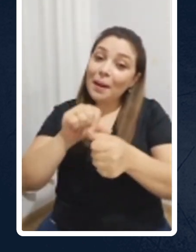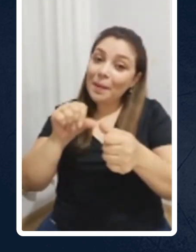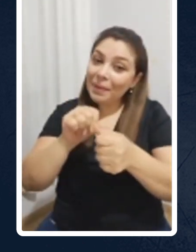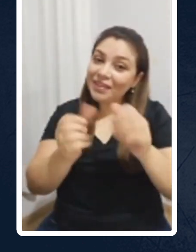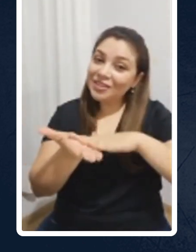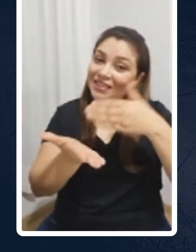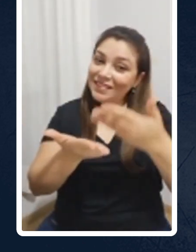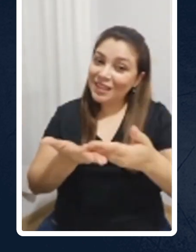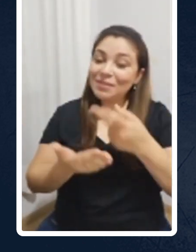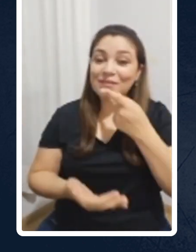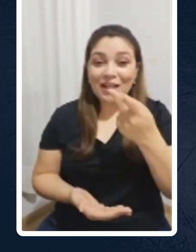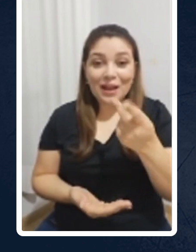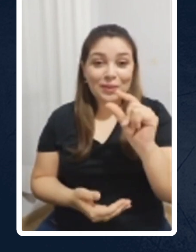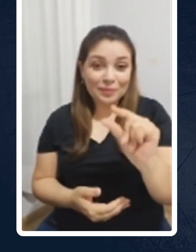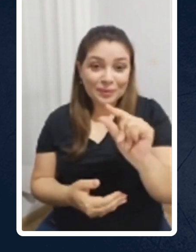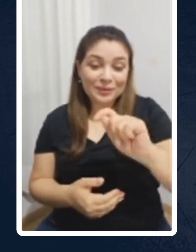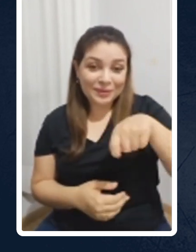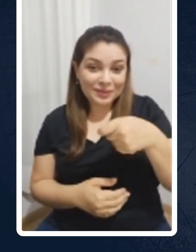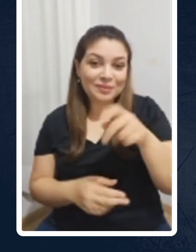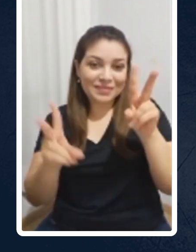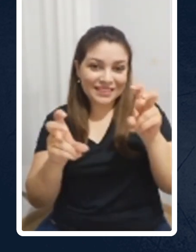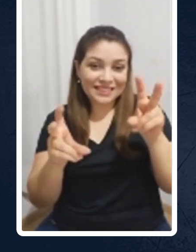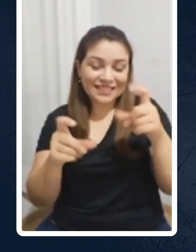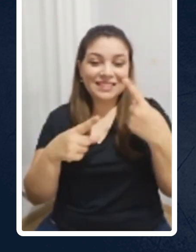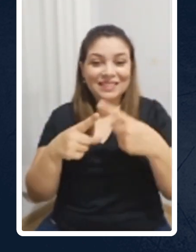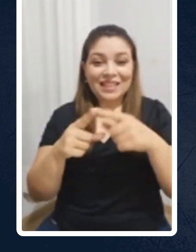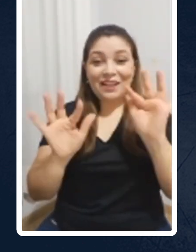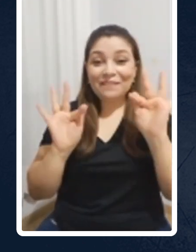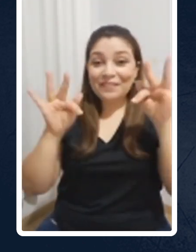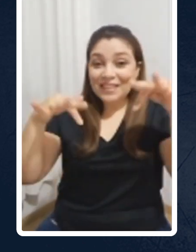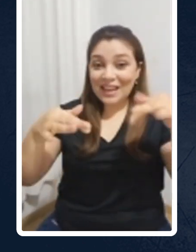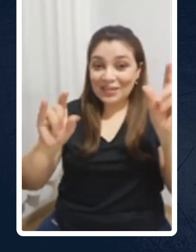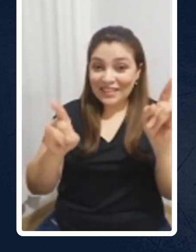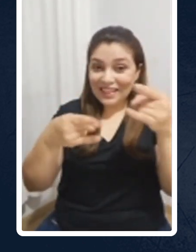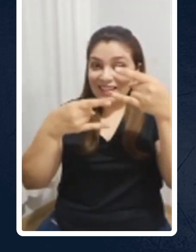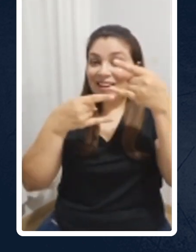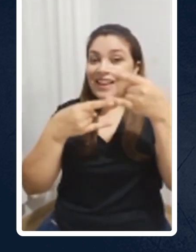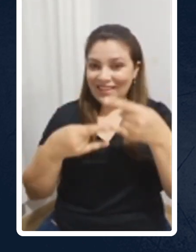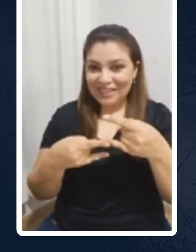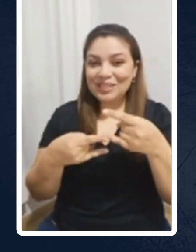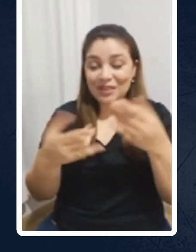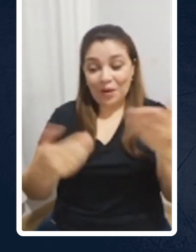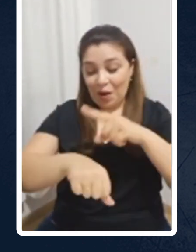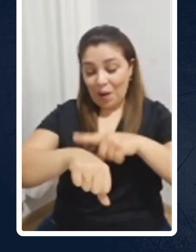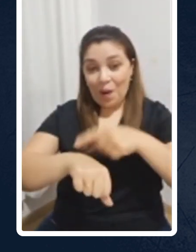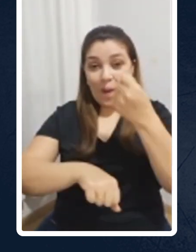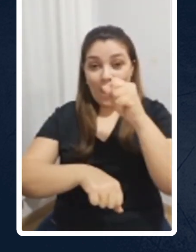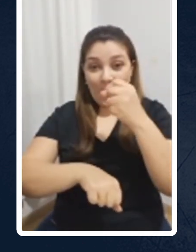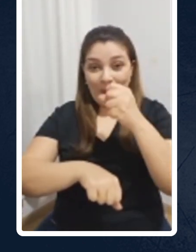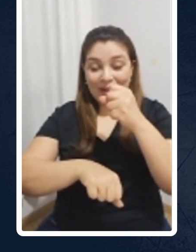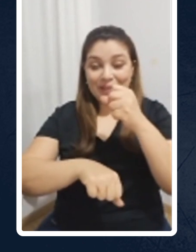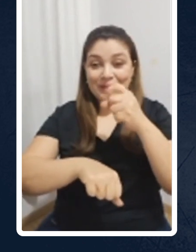depoimento, sempre no final da live. Estamos nos encaminhando para o final, são 20 horas e 50 minutos. A gente tinha combinado 30, mas está